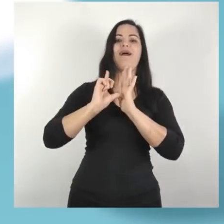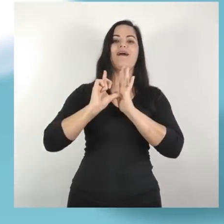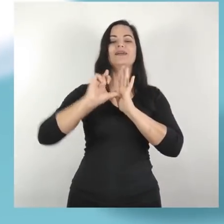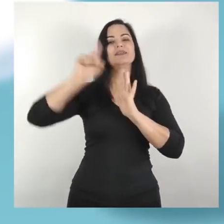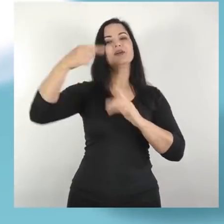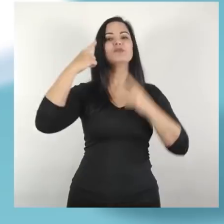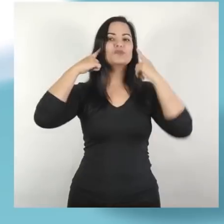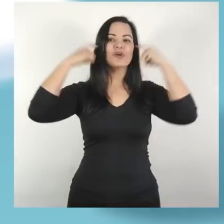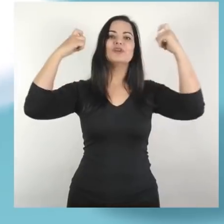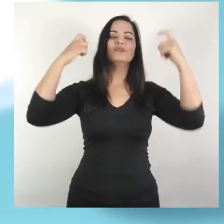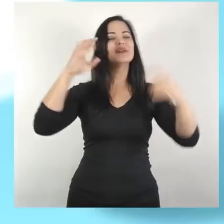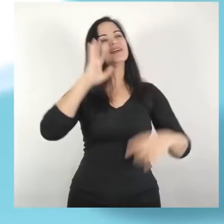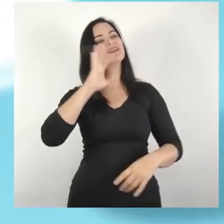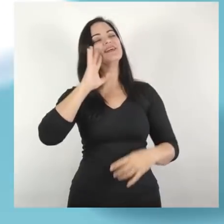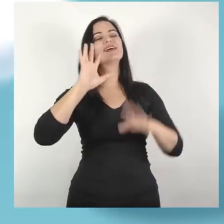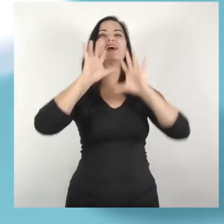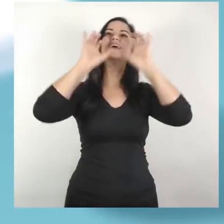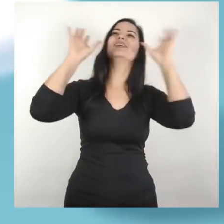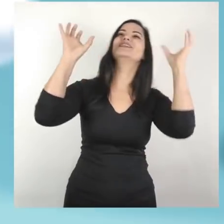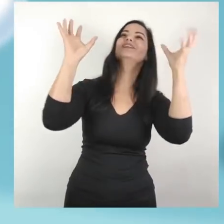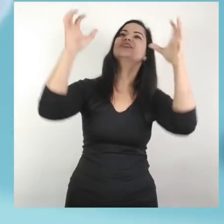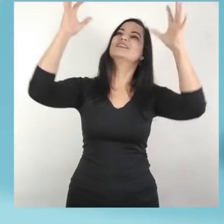ser uma nuvem de chuva.